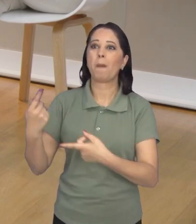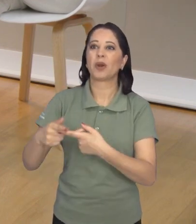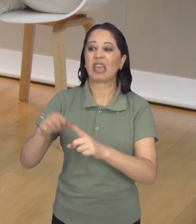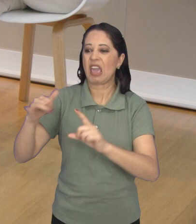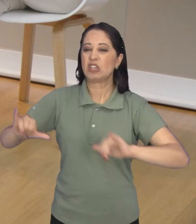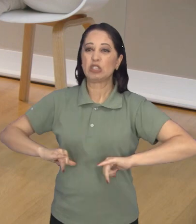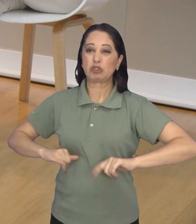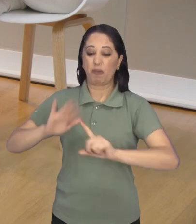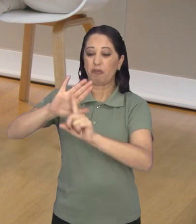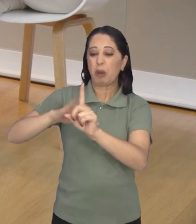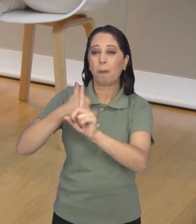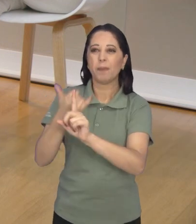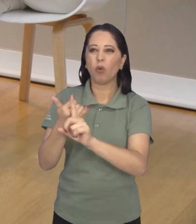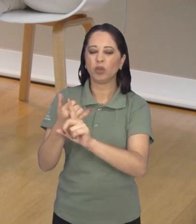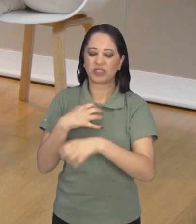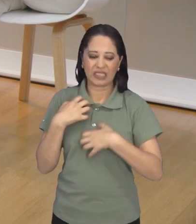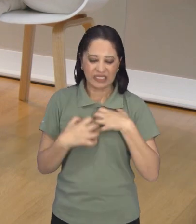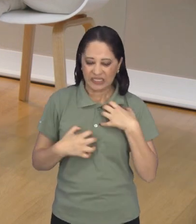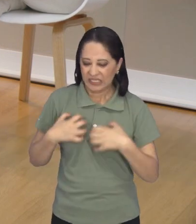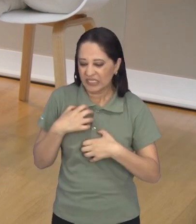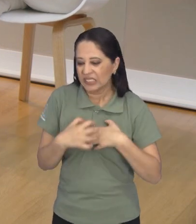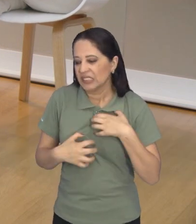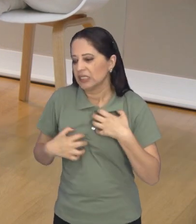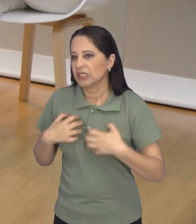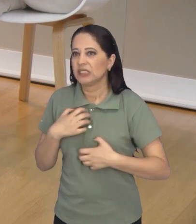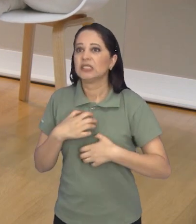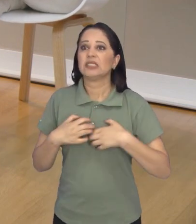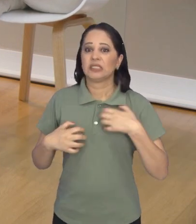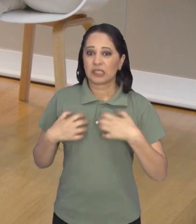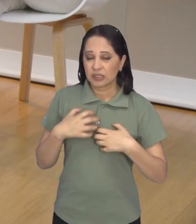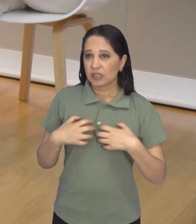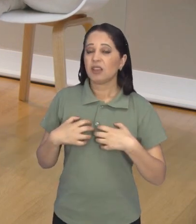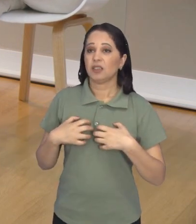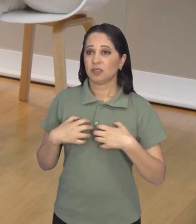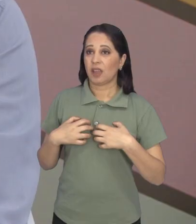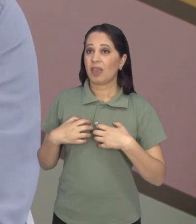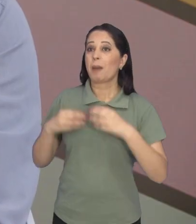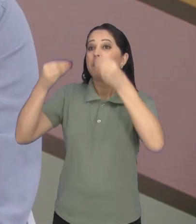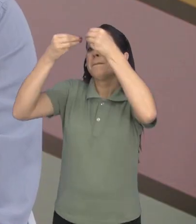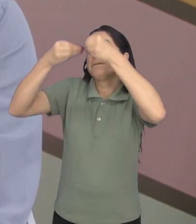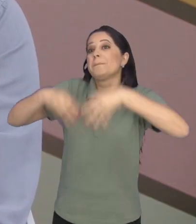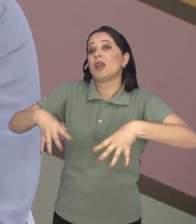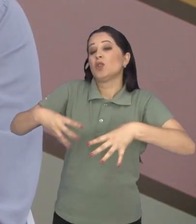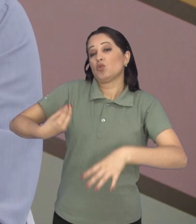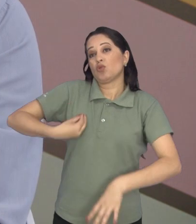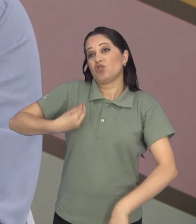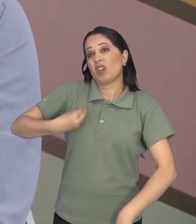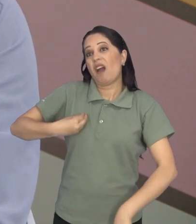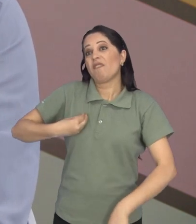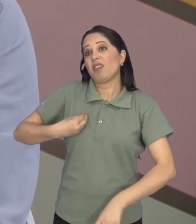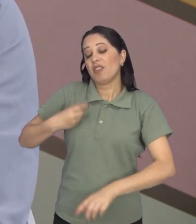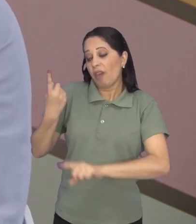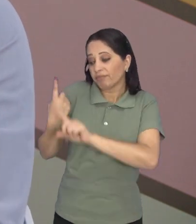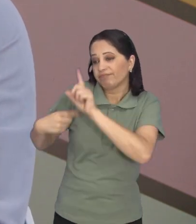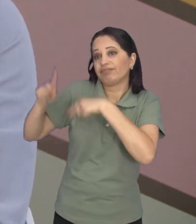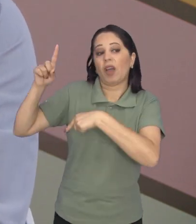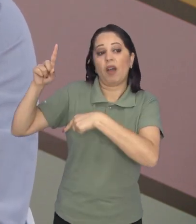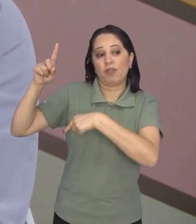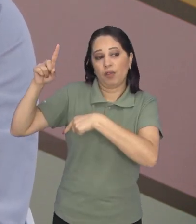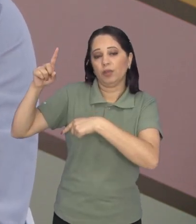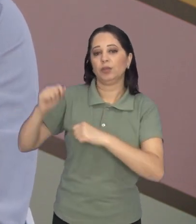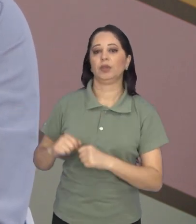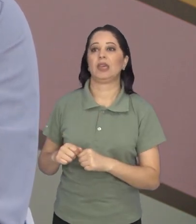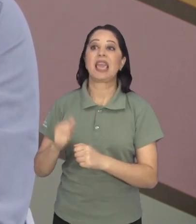com relação ao bullying, e isso é um dos fatores de risco, transtornos psíquicos no processo de desenvolvimento